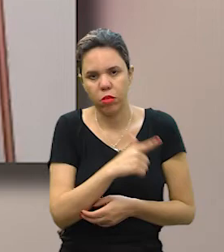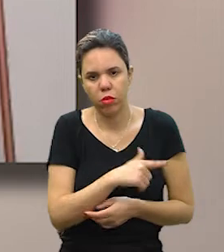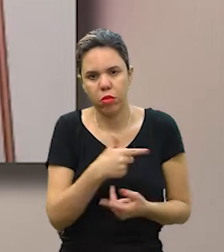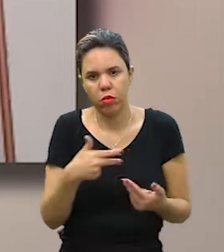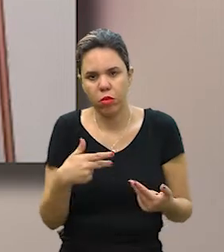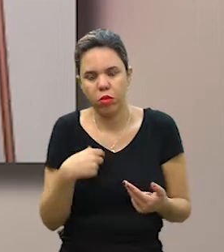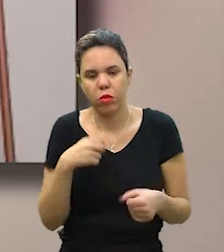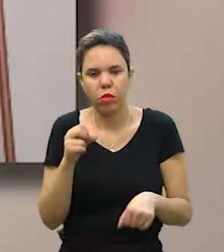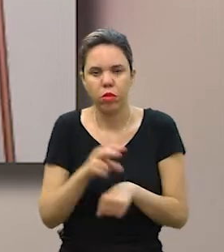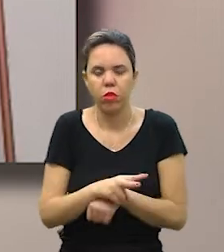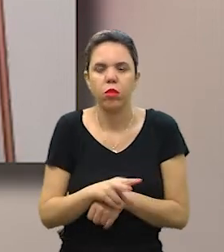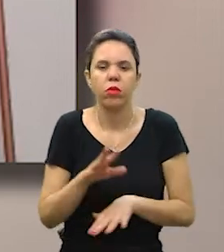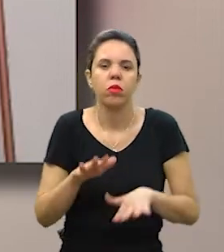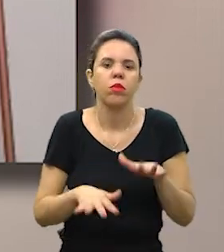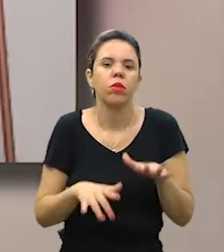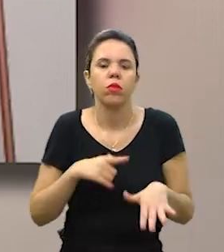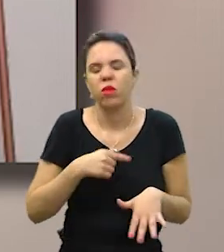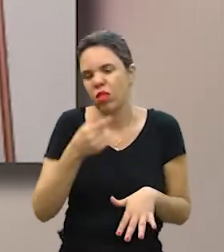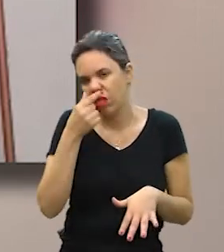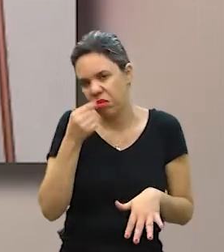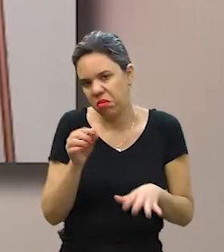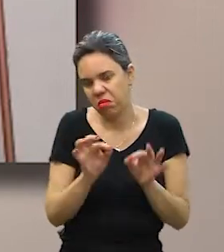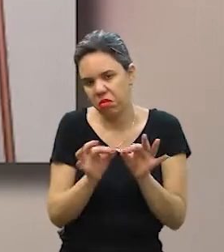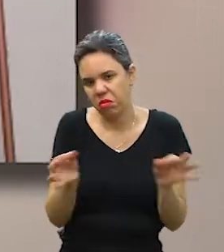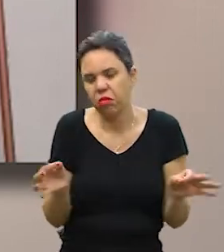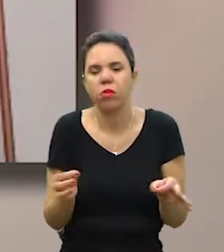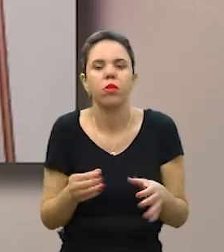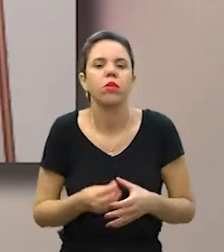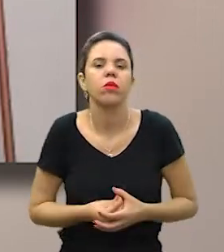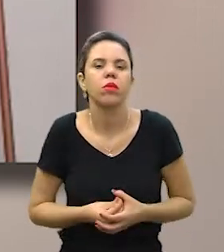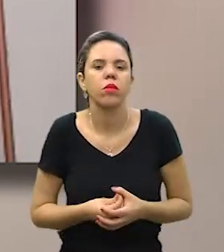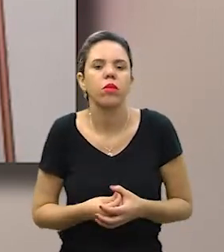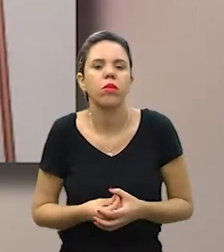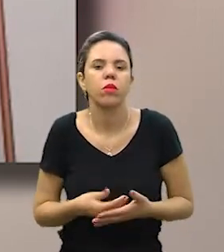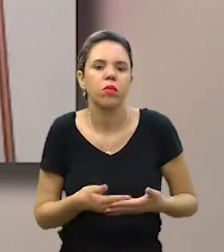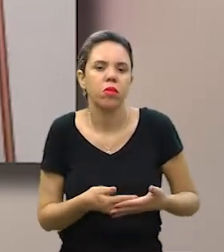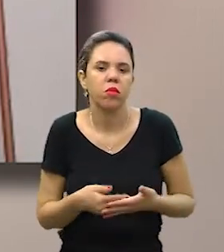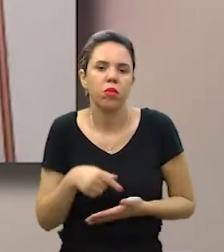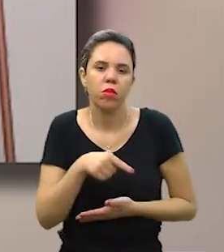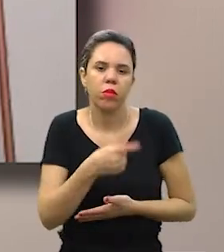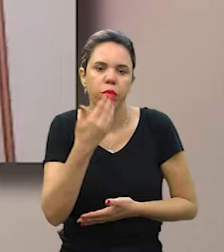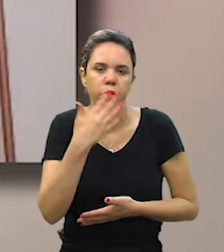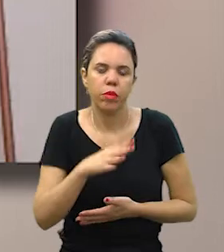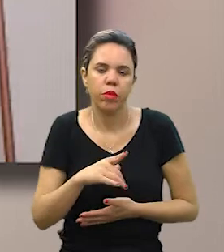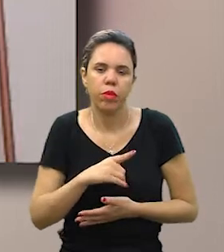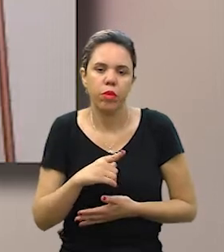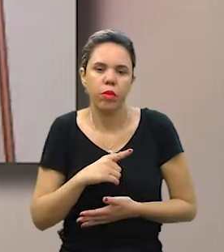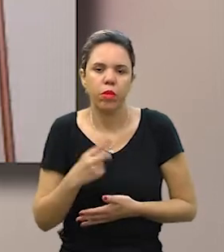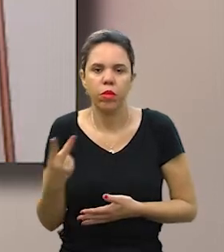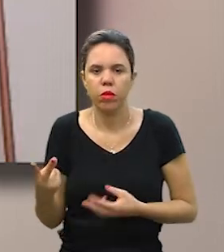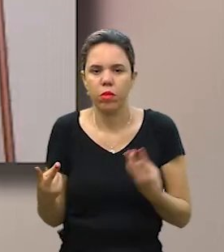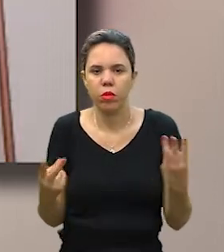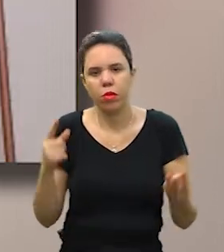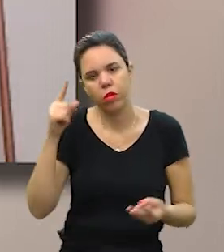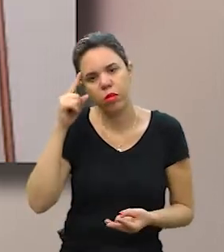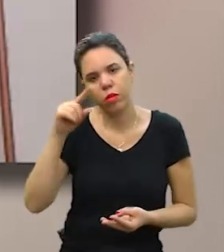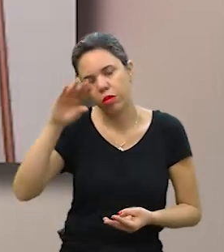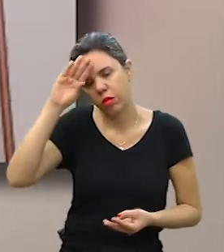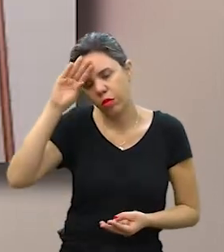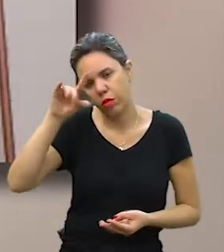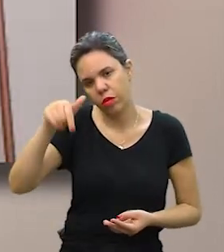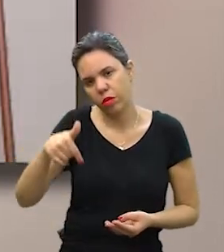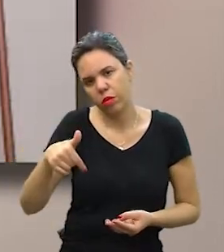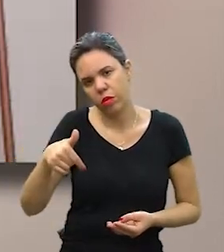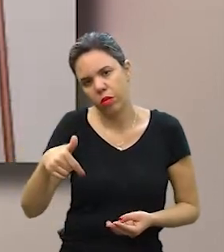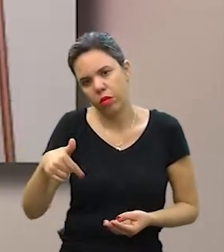muitos quadros virais, às vezes até um resfriadinho simples aí, que esse bebê, essa criança vai ter 2, 3 dias de febre, e aí